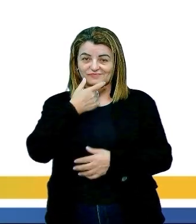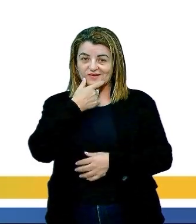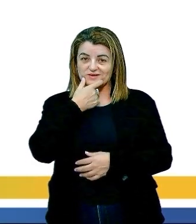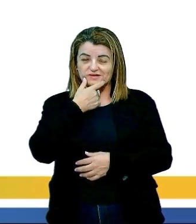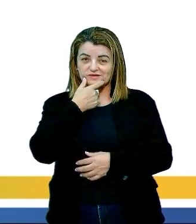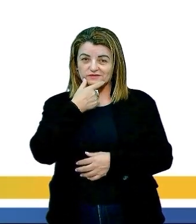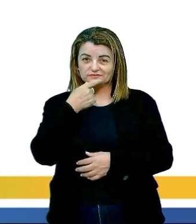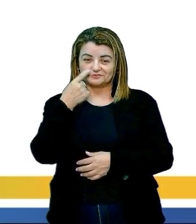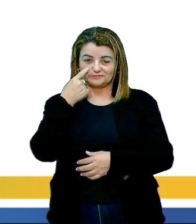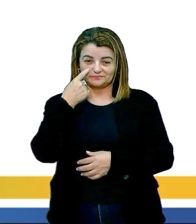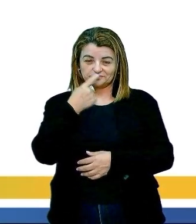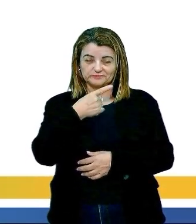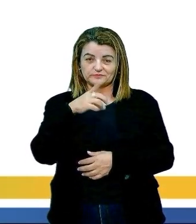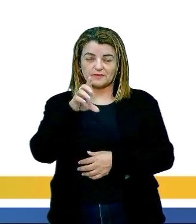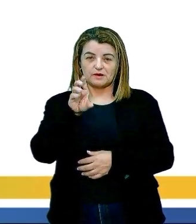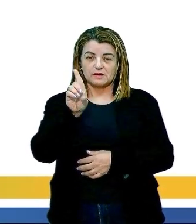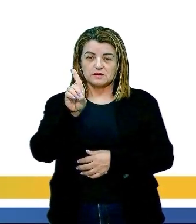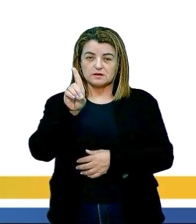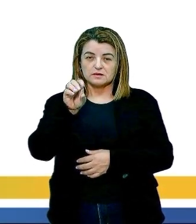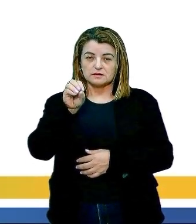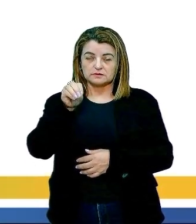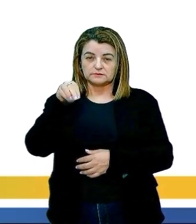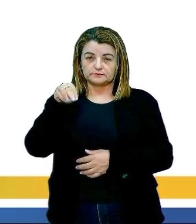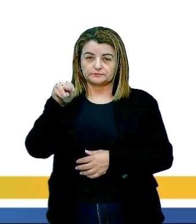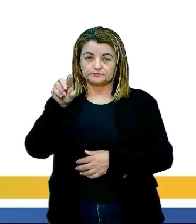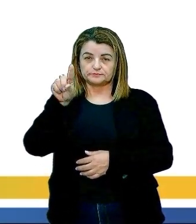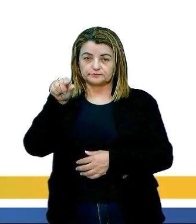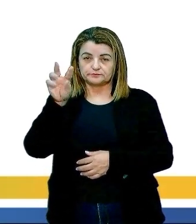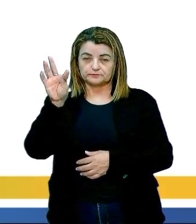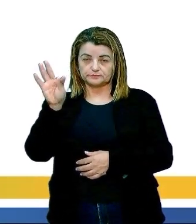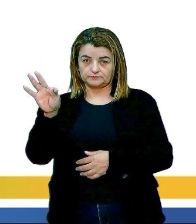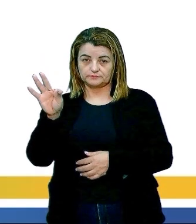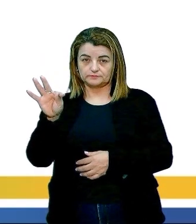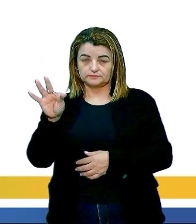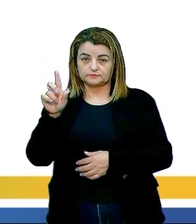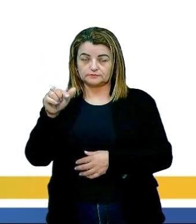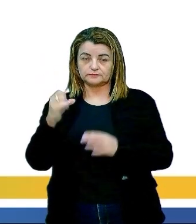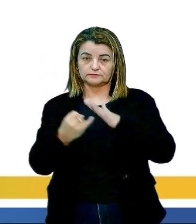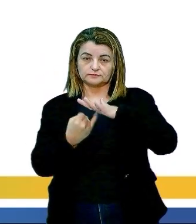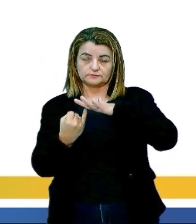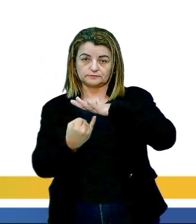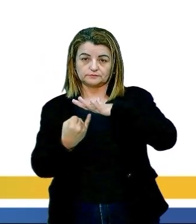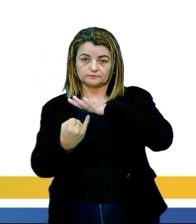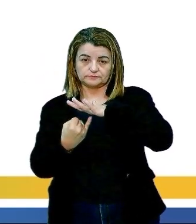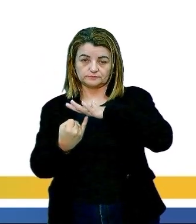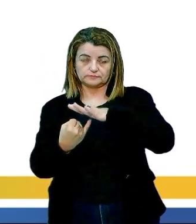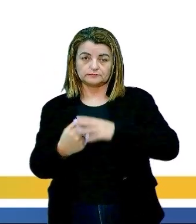você vê ali que o don't, ele é a forma informal do do mais not.